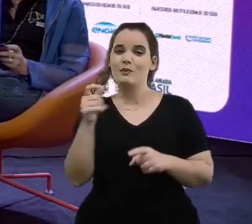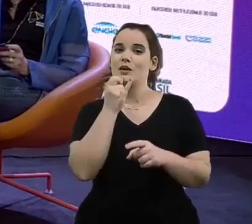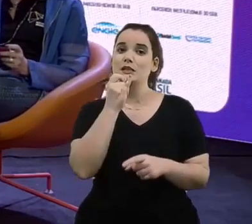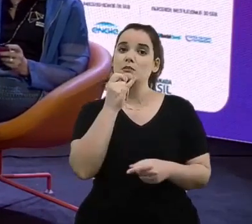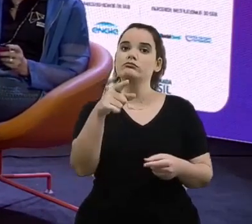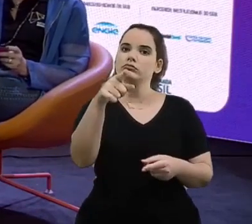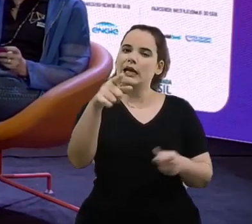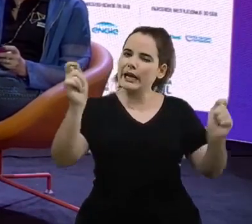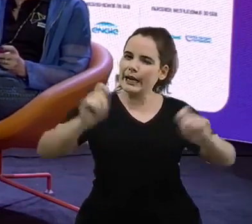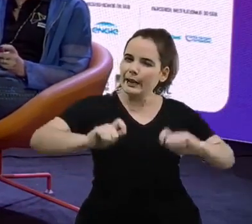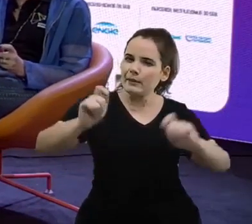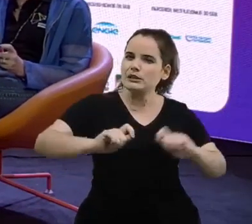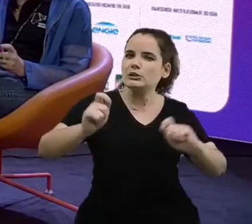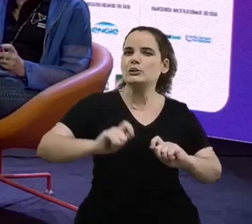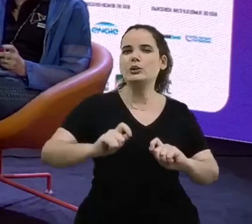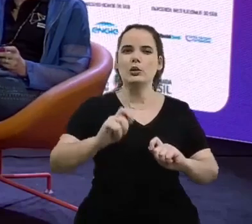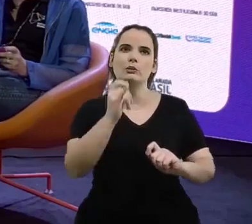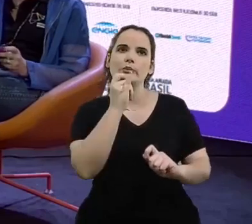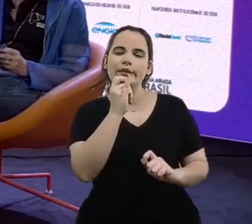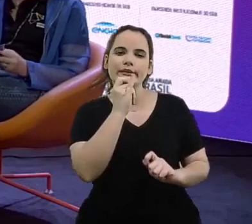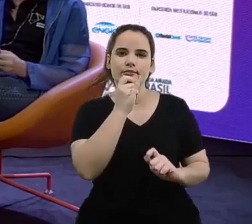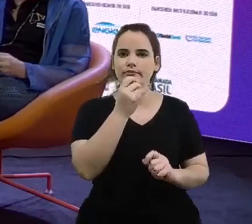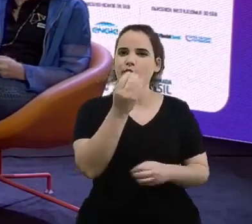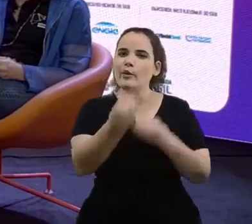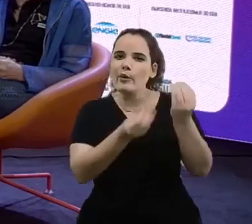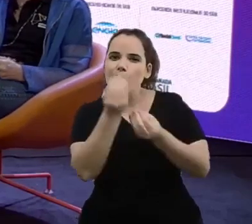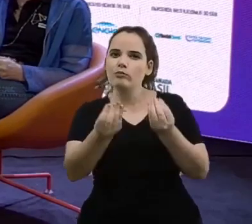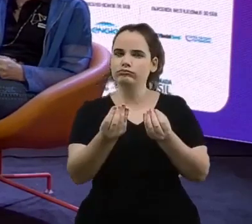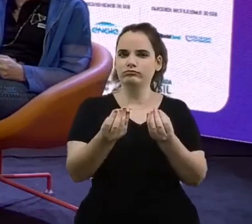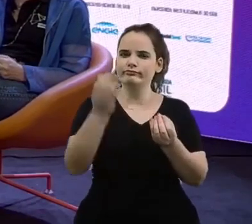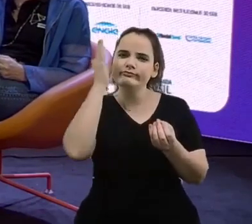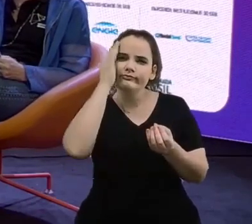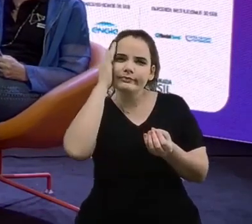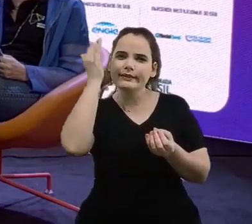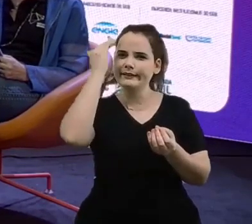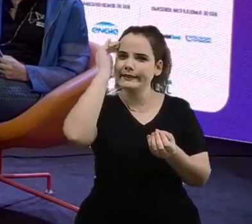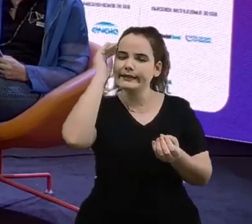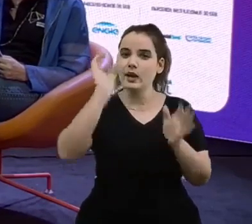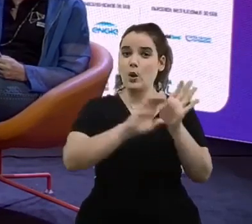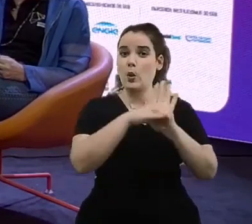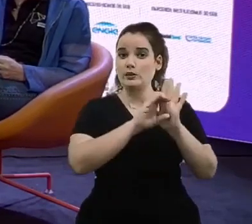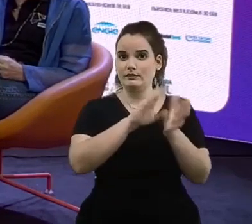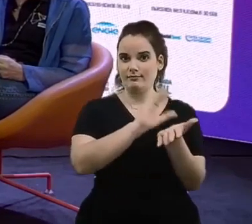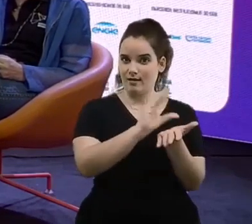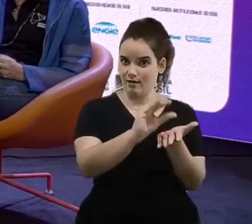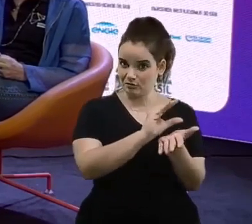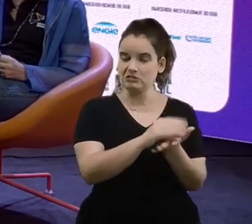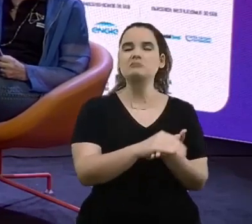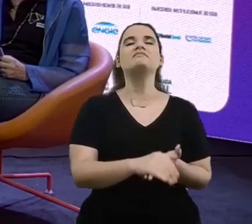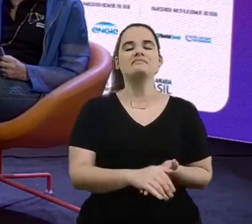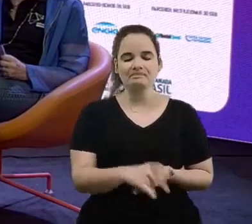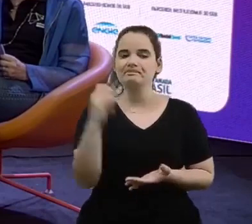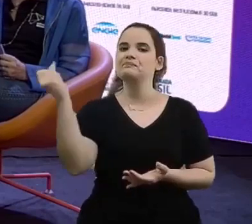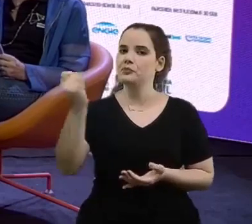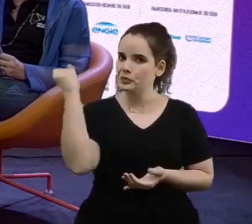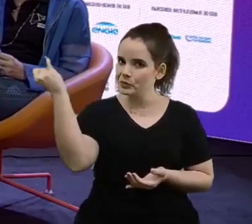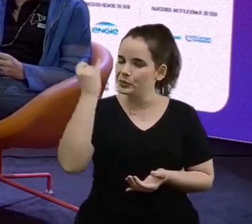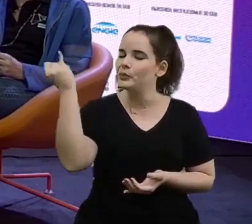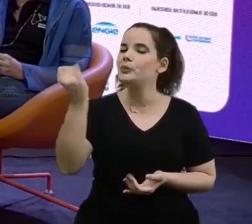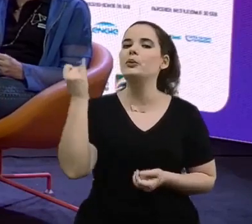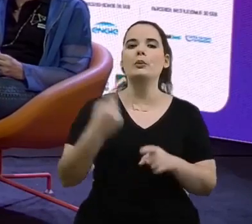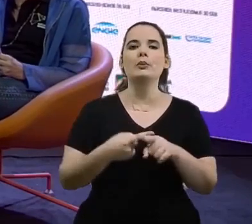né, em como educar em dados. Então, eu acho que esse é um outro ponto bem importante, porque me parece que vocês trabalharam isso de uma forma